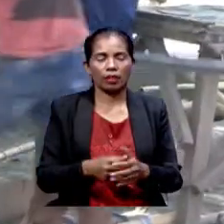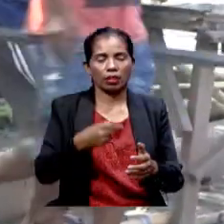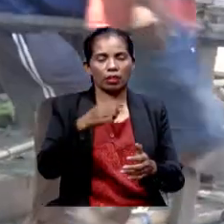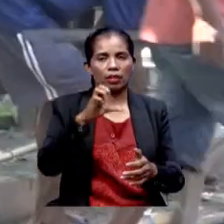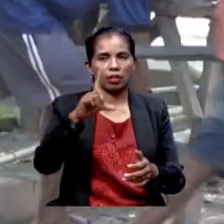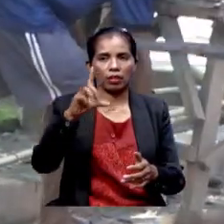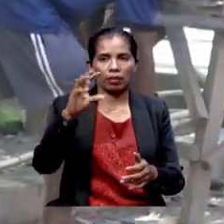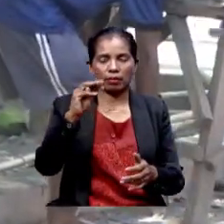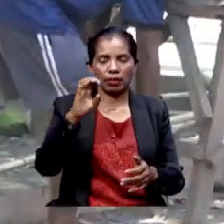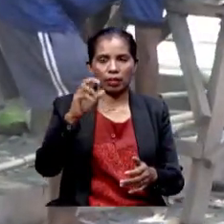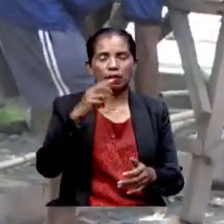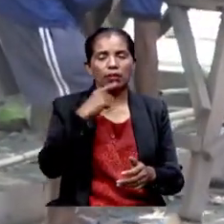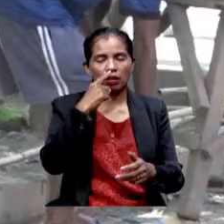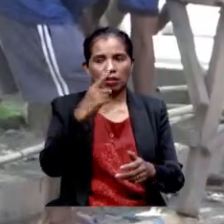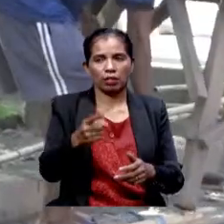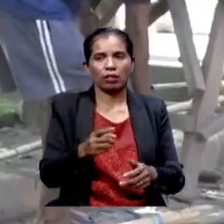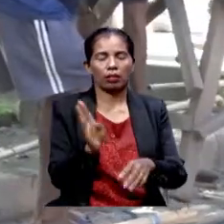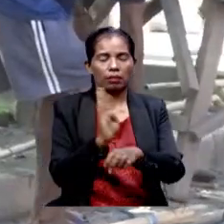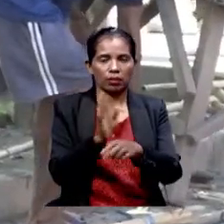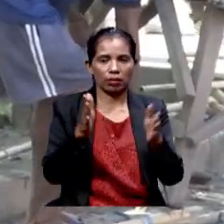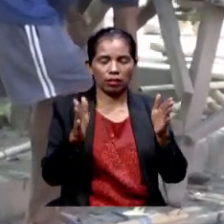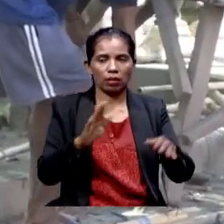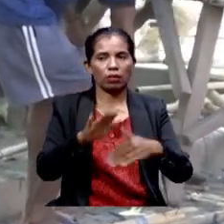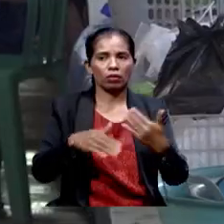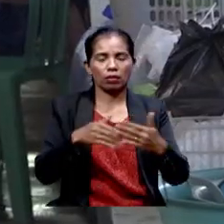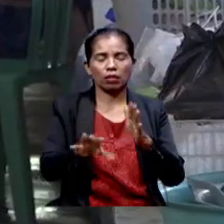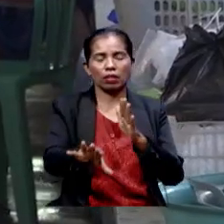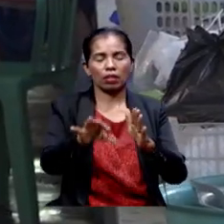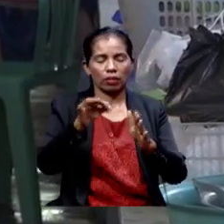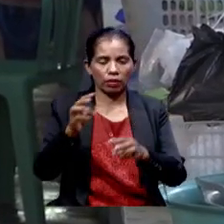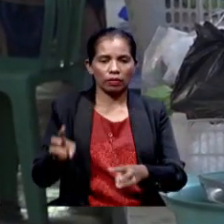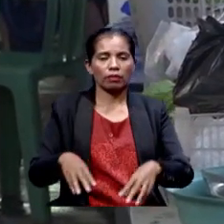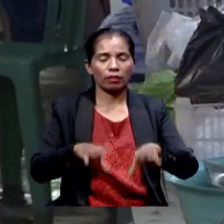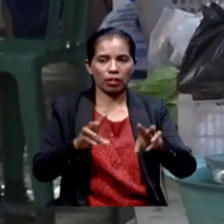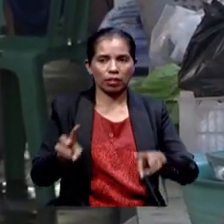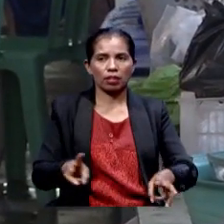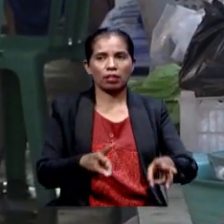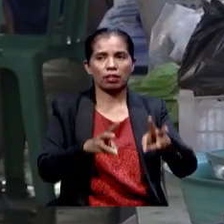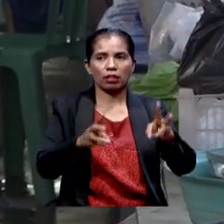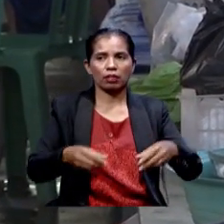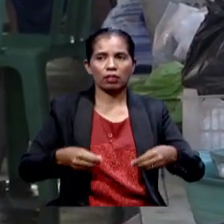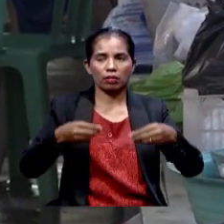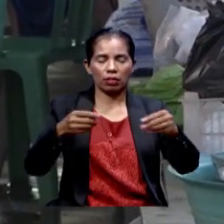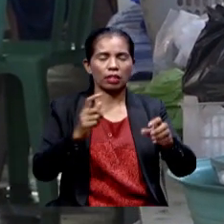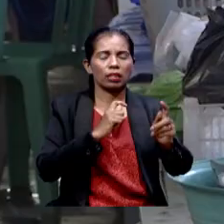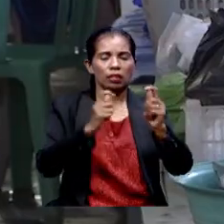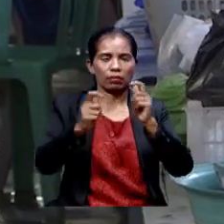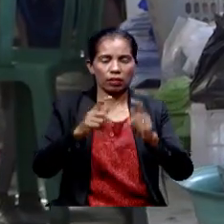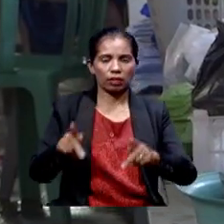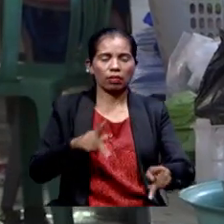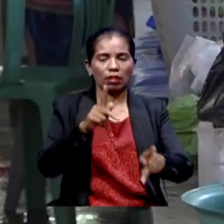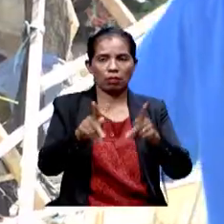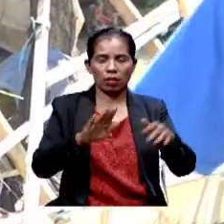Filomena Saldaina Ribeiro Hateten, vendedor sira, maioria hili fansa sanha dalanini, prejudica movimento transporte na